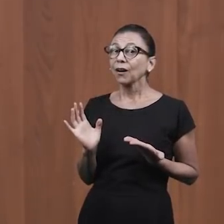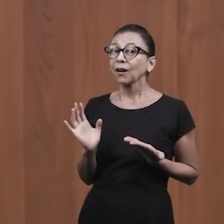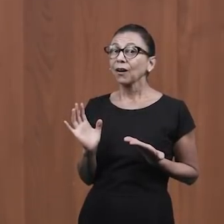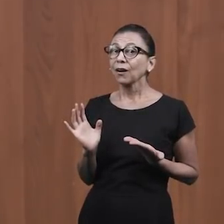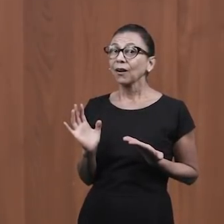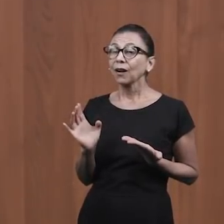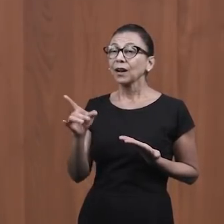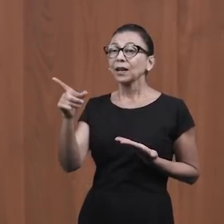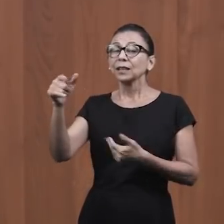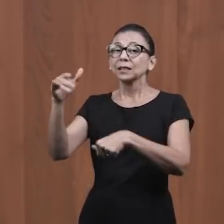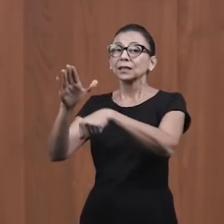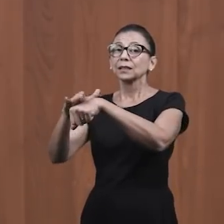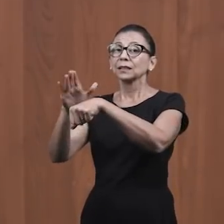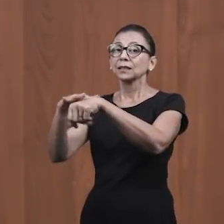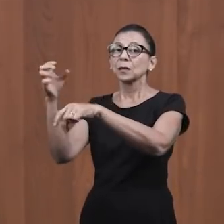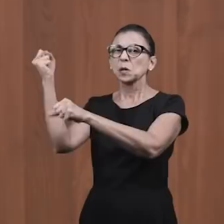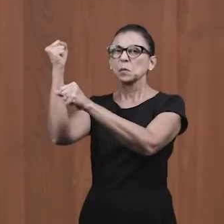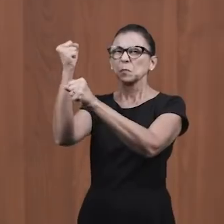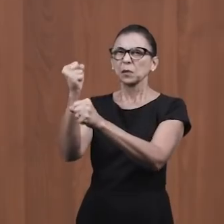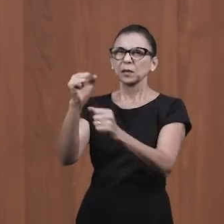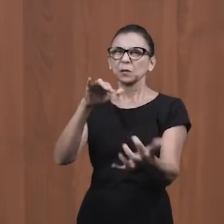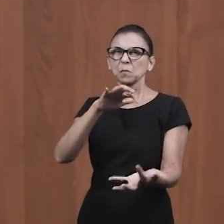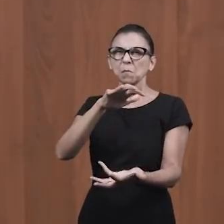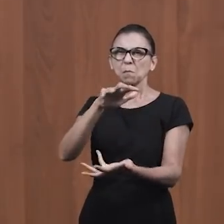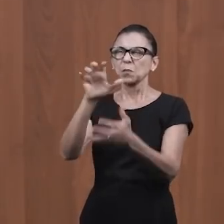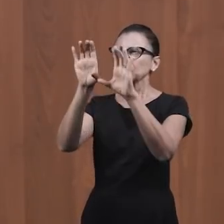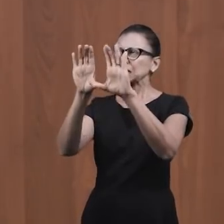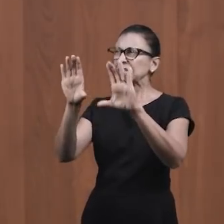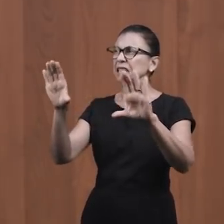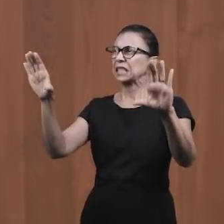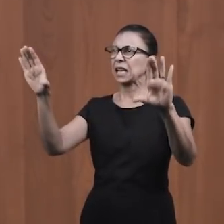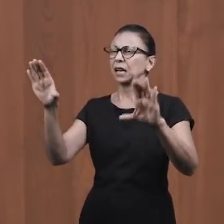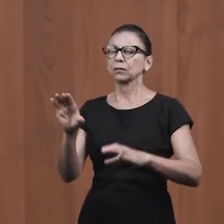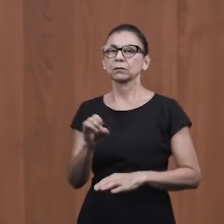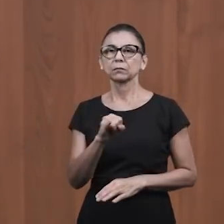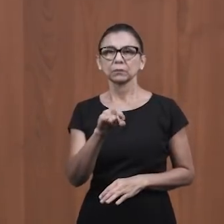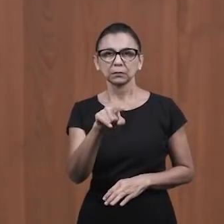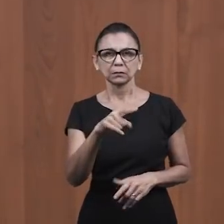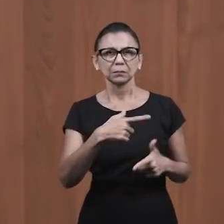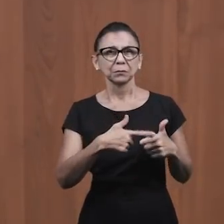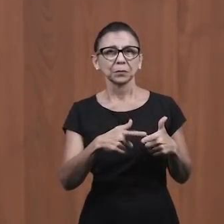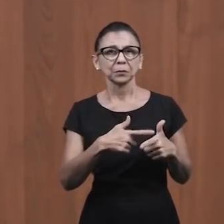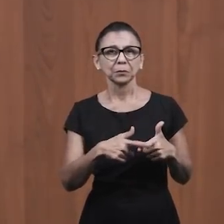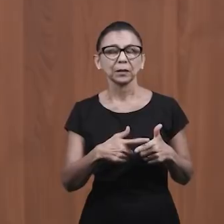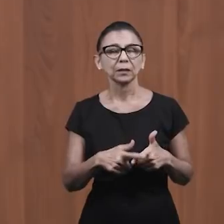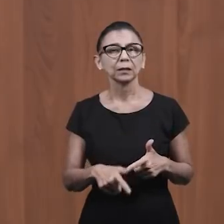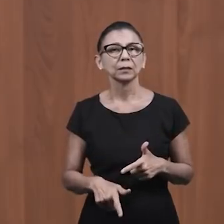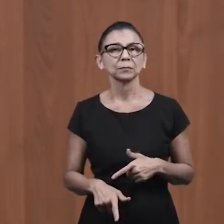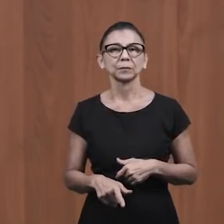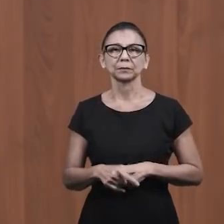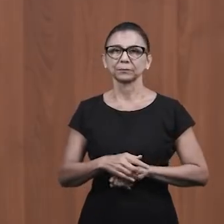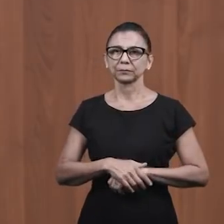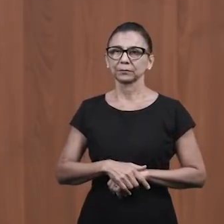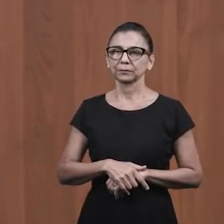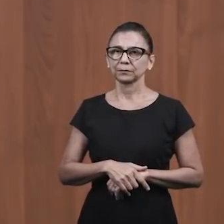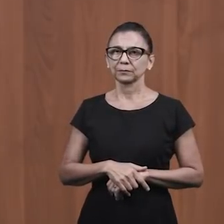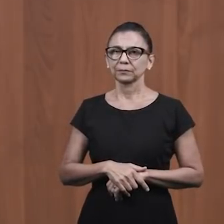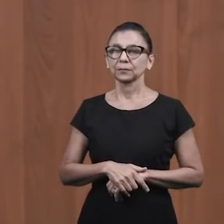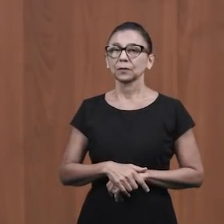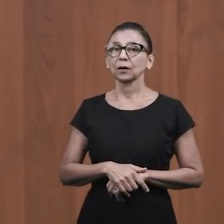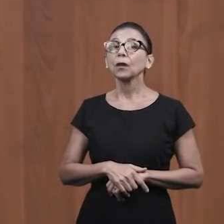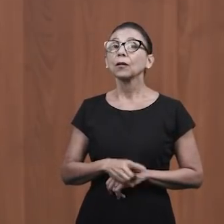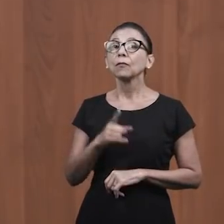entender este mistério. Se Jesus está conosco, não há o que temer. Jesus